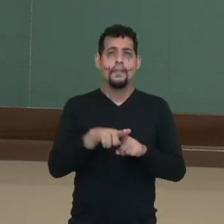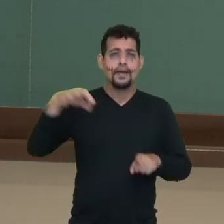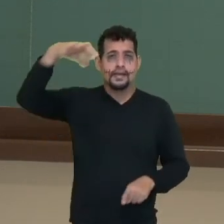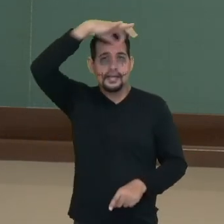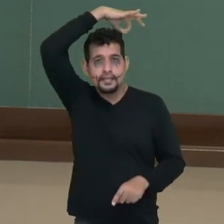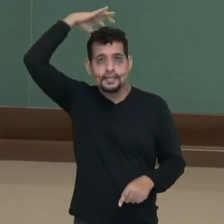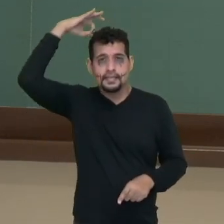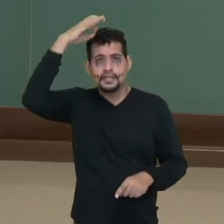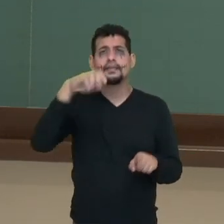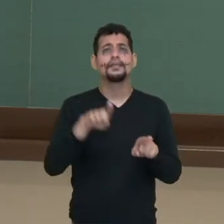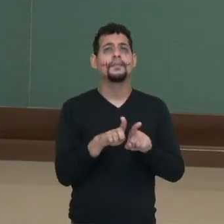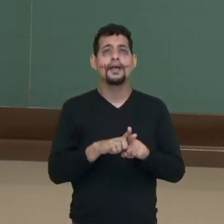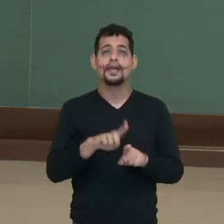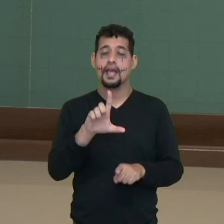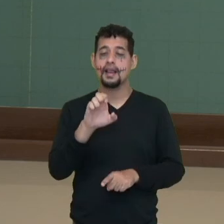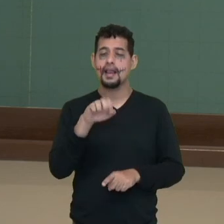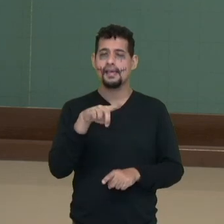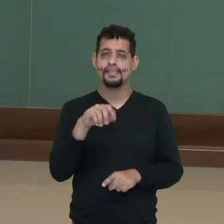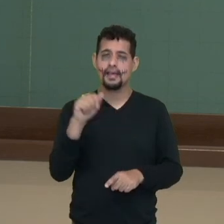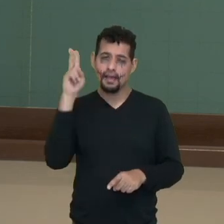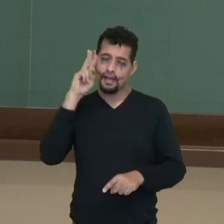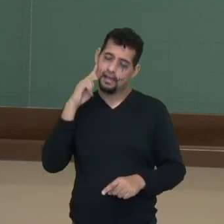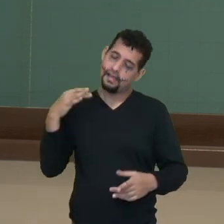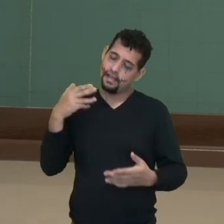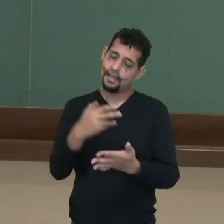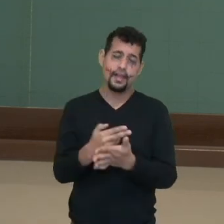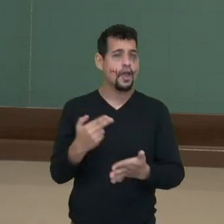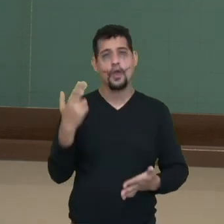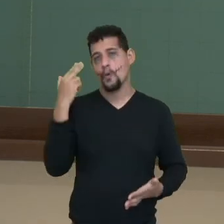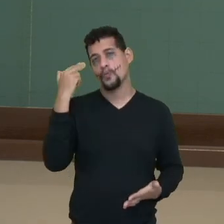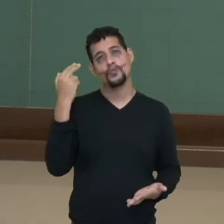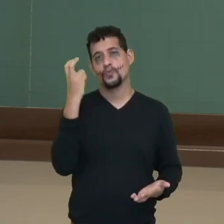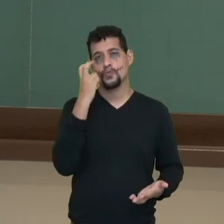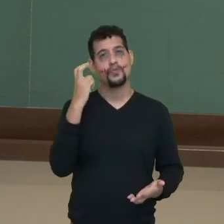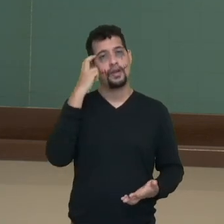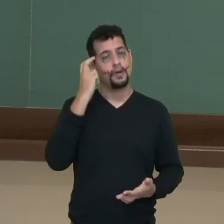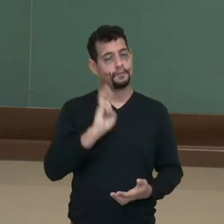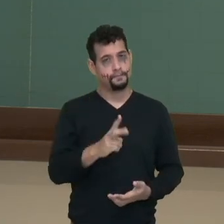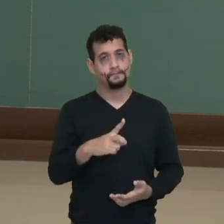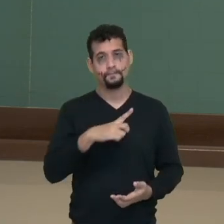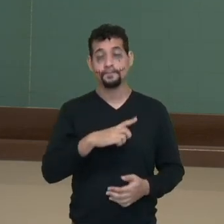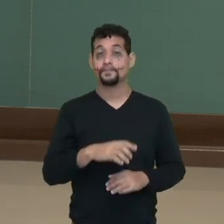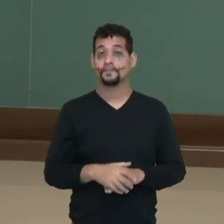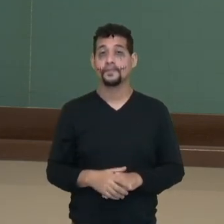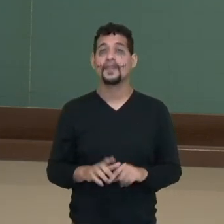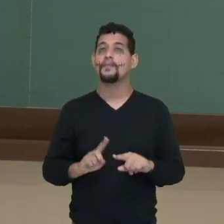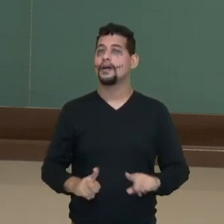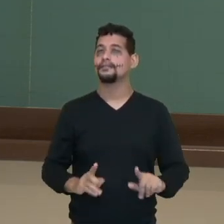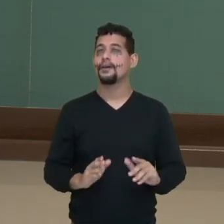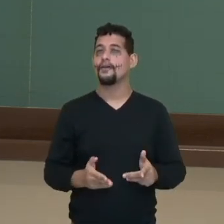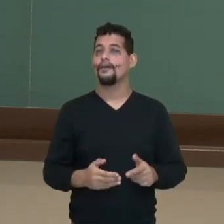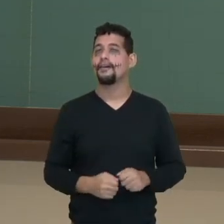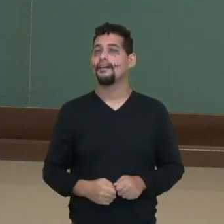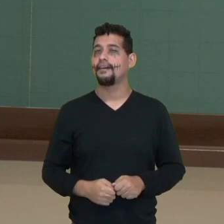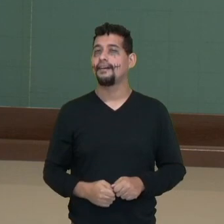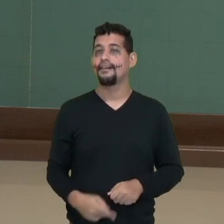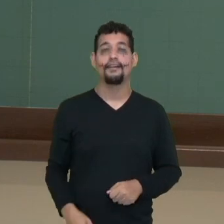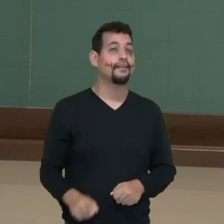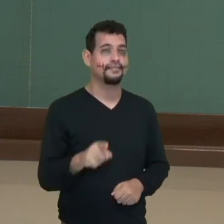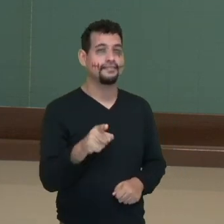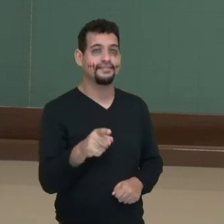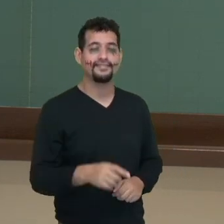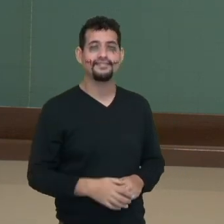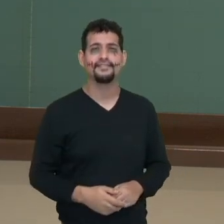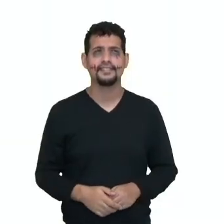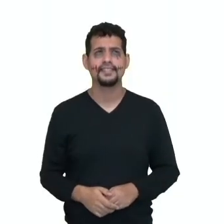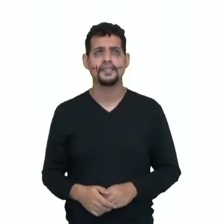santos, em lendas, é cultural dos mexicanos, ok? Bueno, agora te toca a ti.